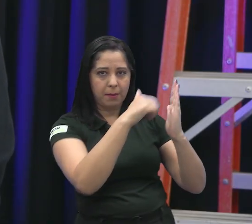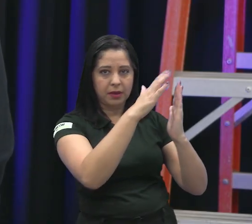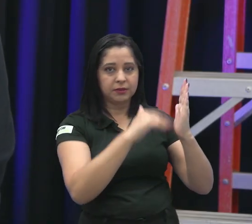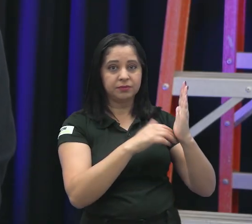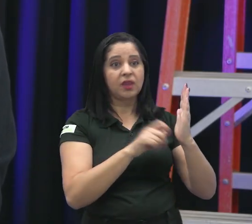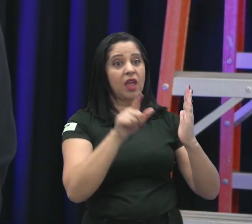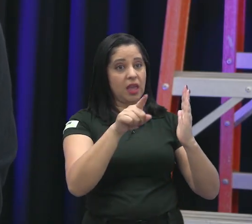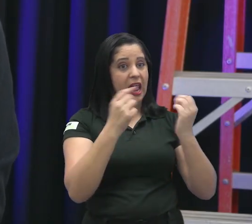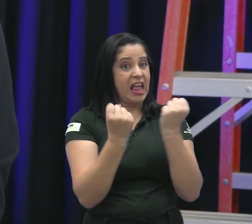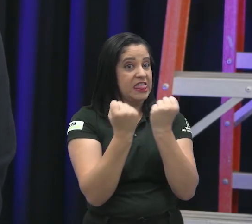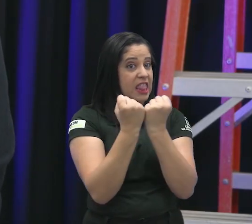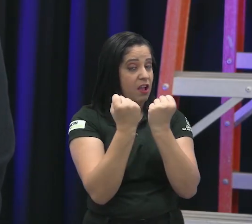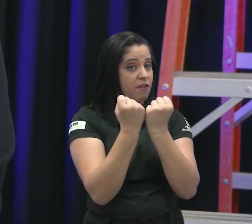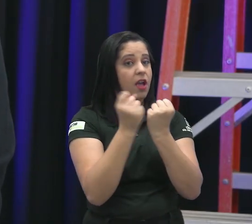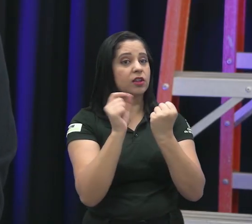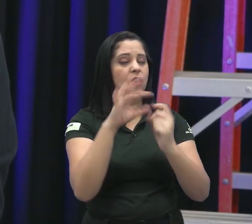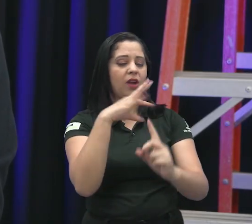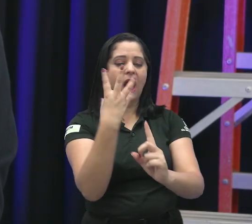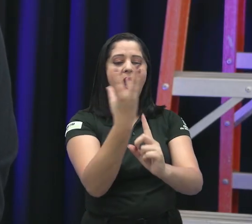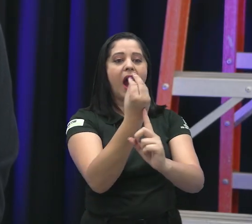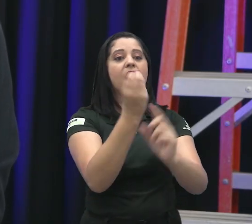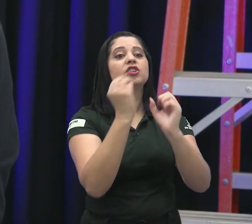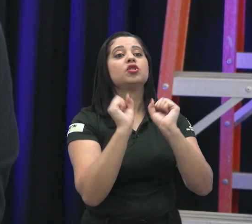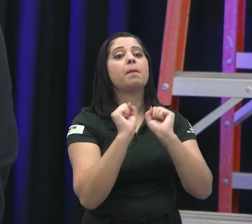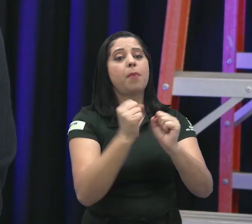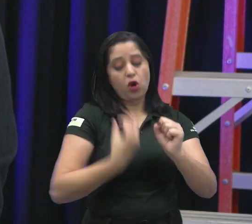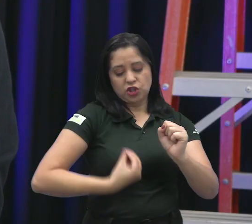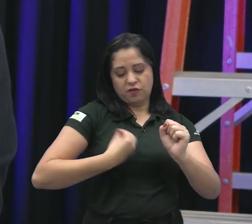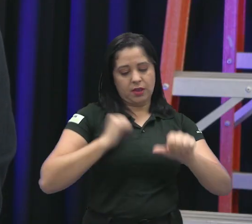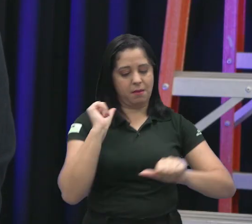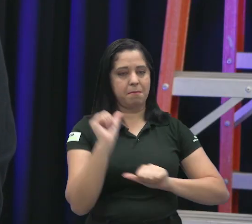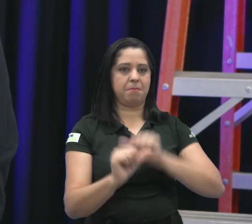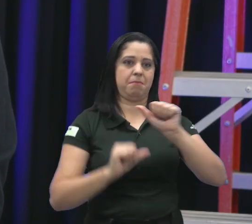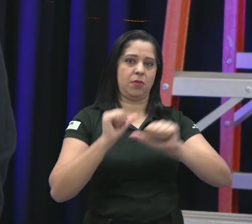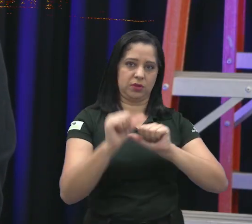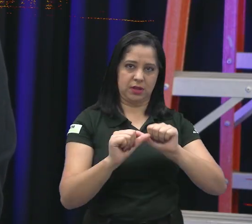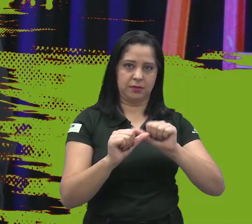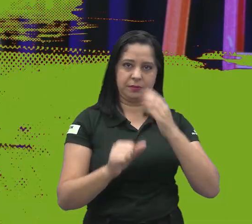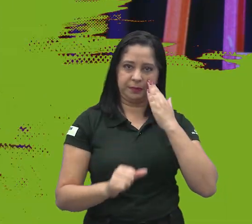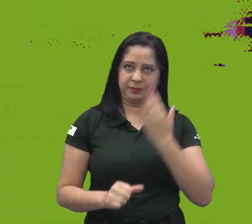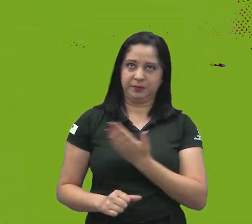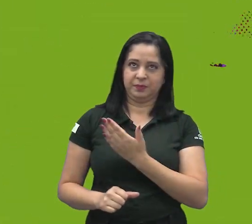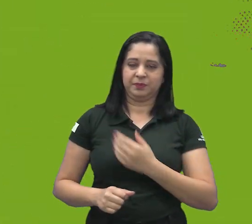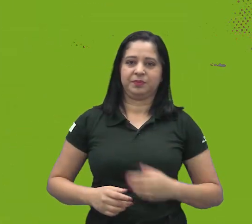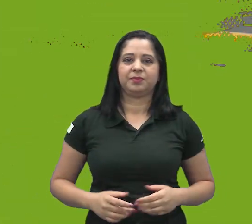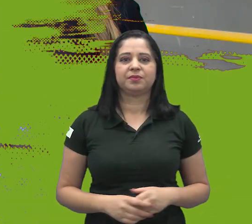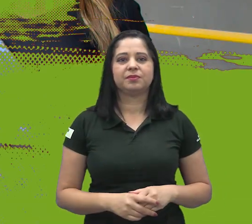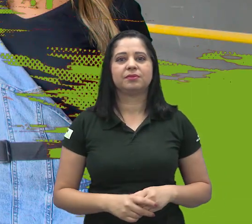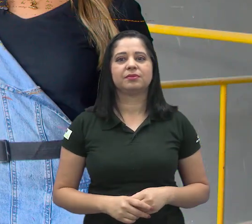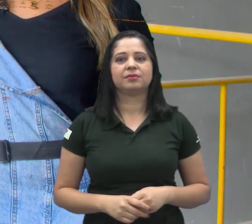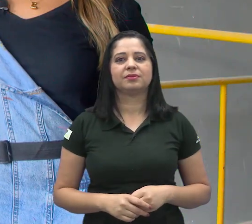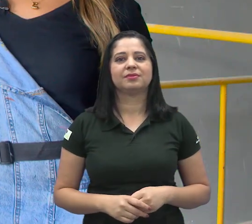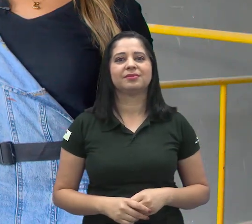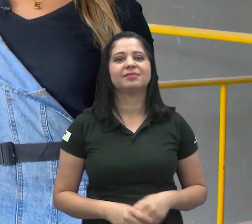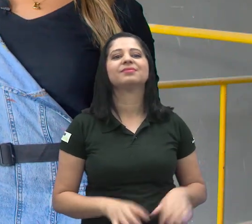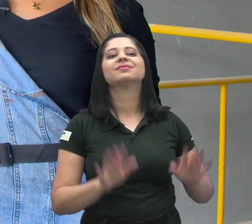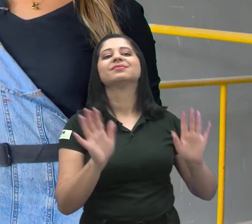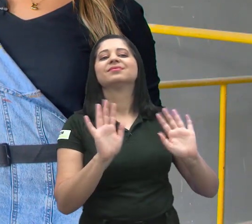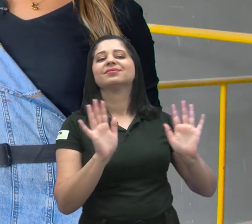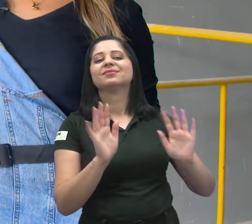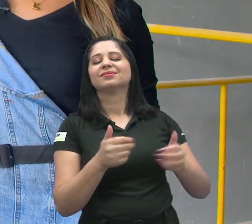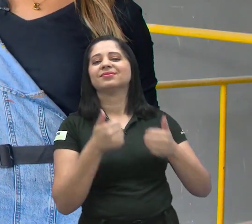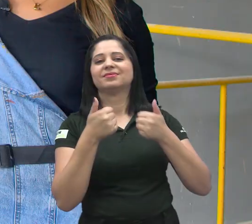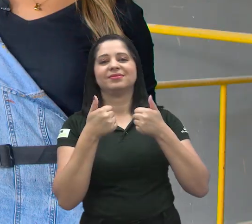super especial de como a arte pode transformar vidas, como foi com a dela. Fala galera do